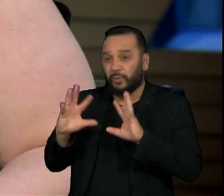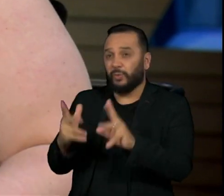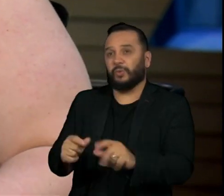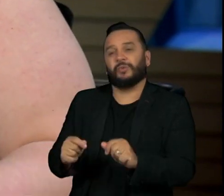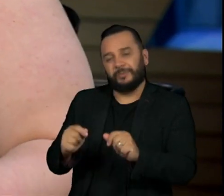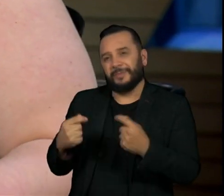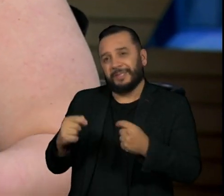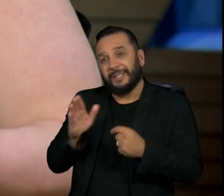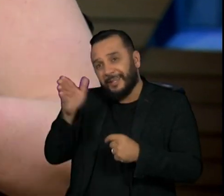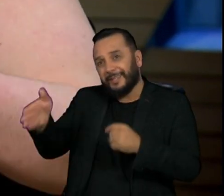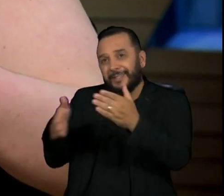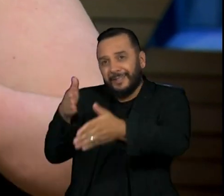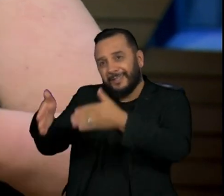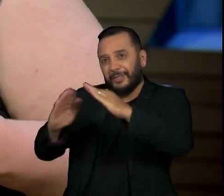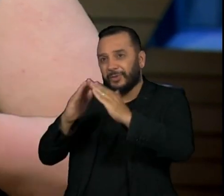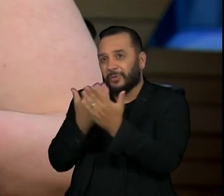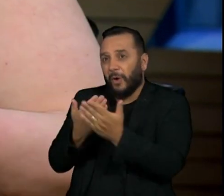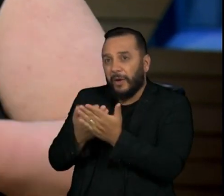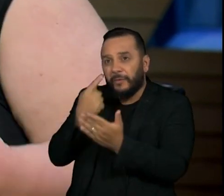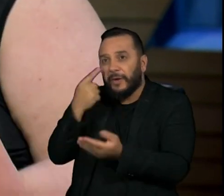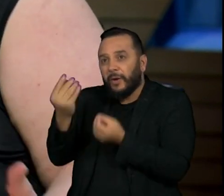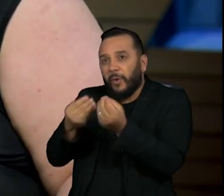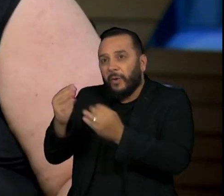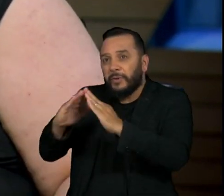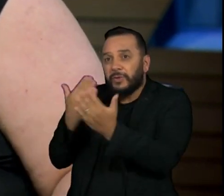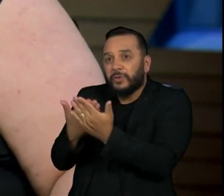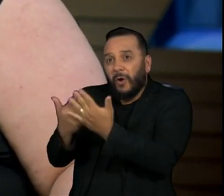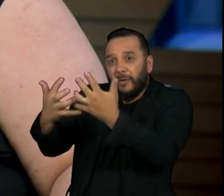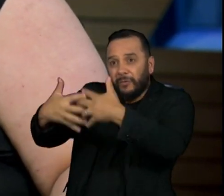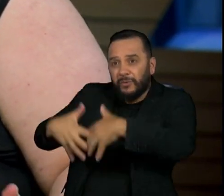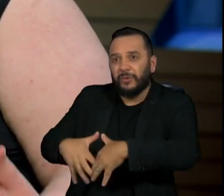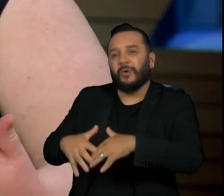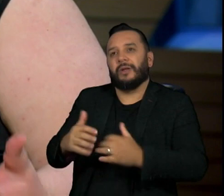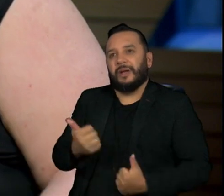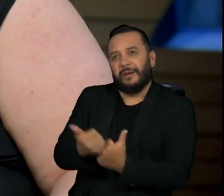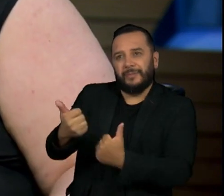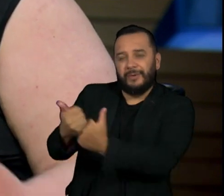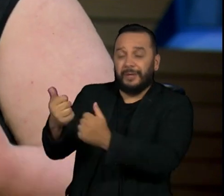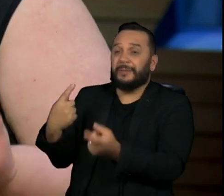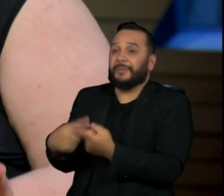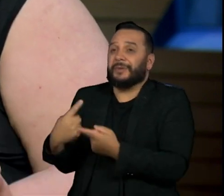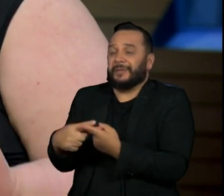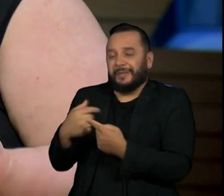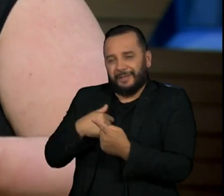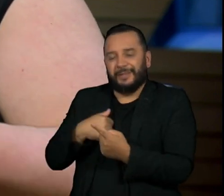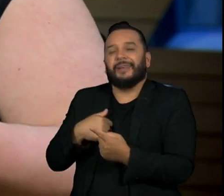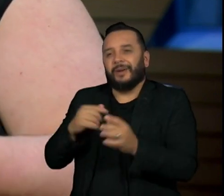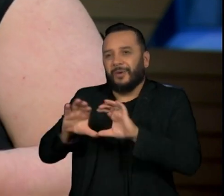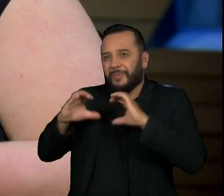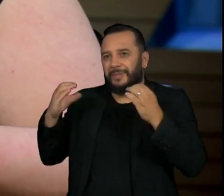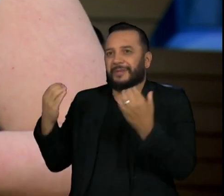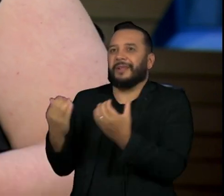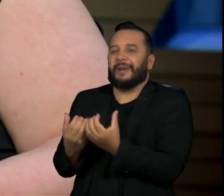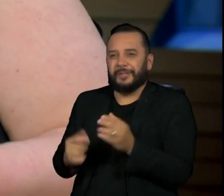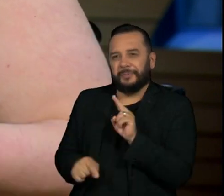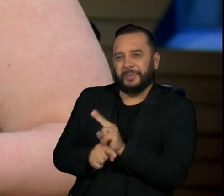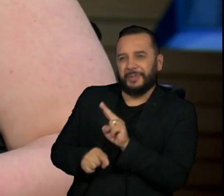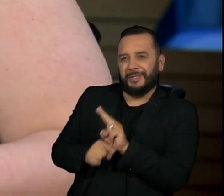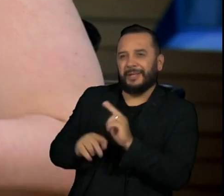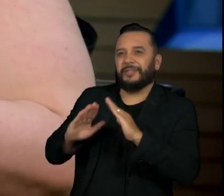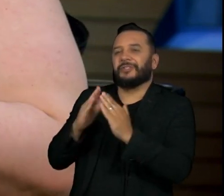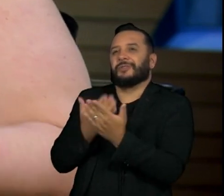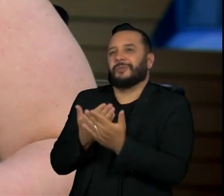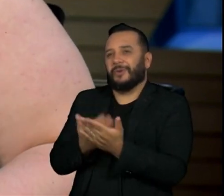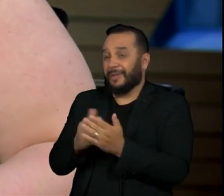escolar funciona e colaborar. Porque quando a comunidade participa da escola, ela abraça, protege e se estabelecem vínculos de